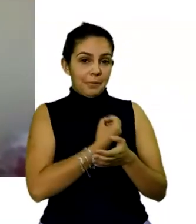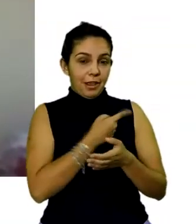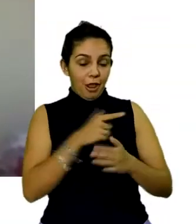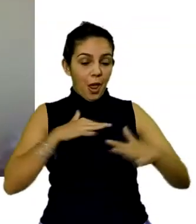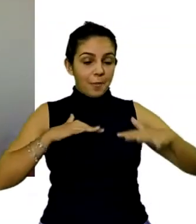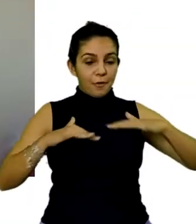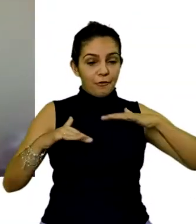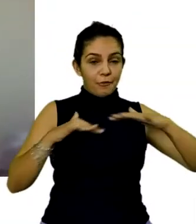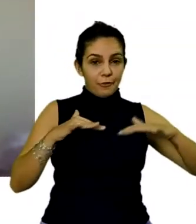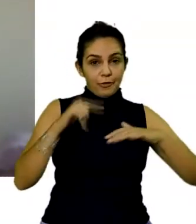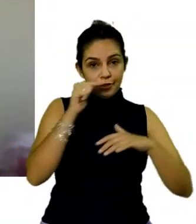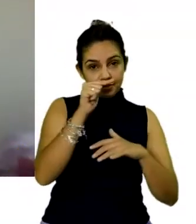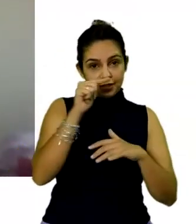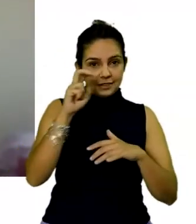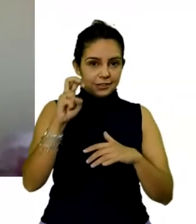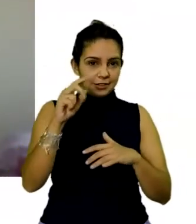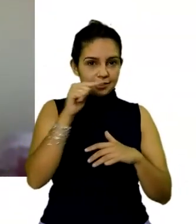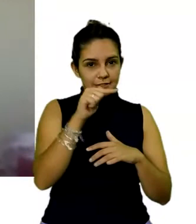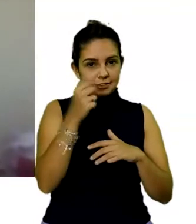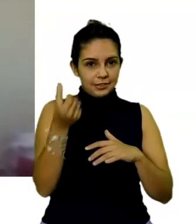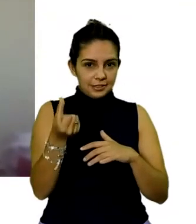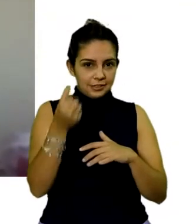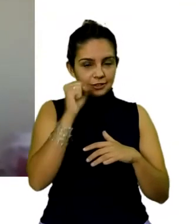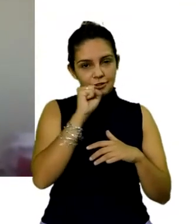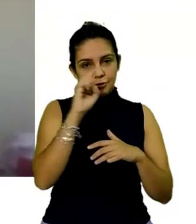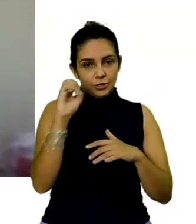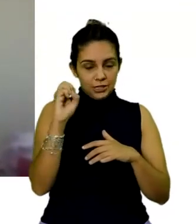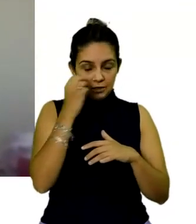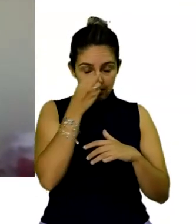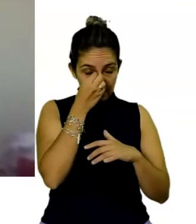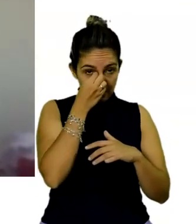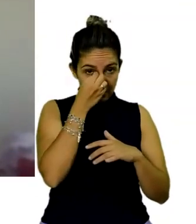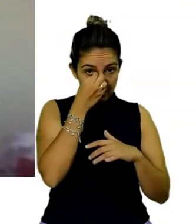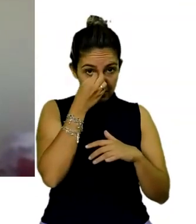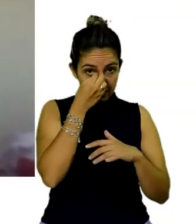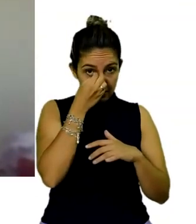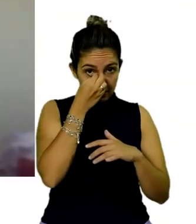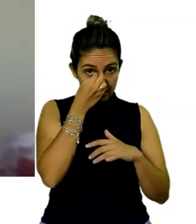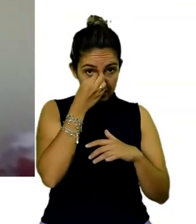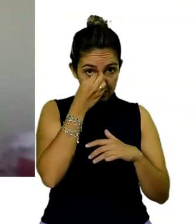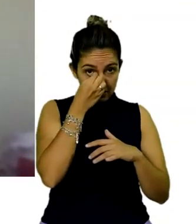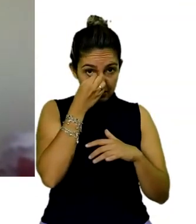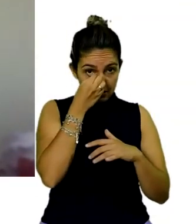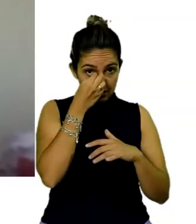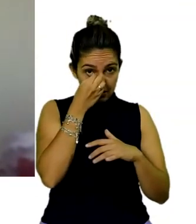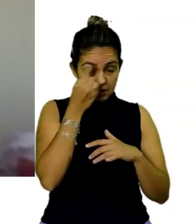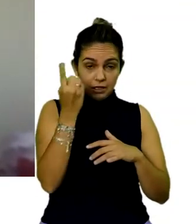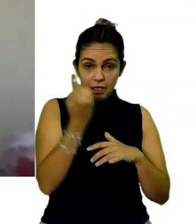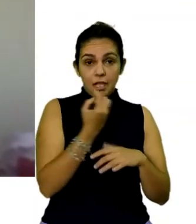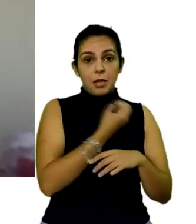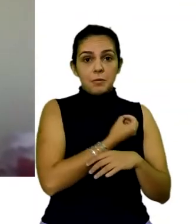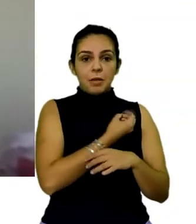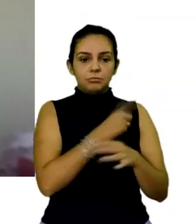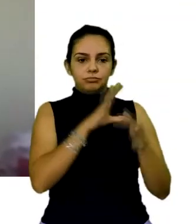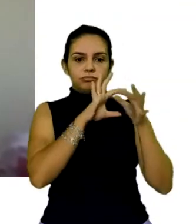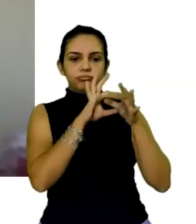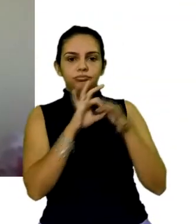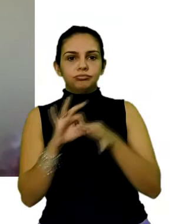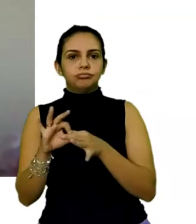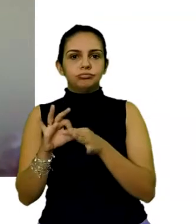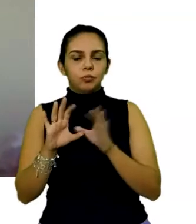desse movimento em 75, 76, 80, acabou fazendo parte desse